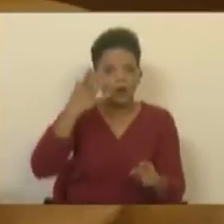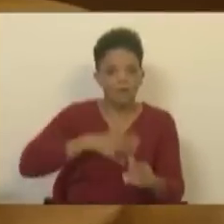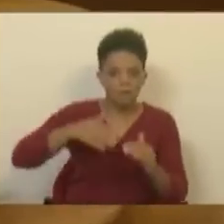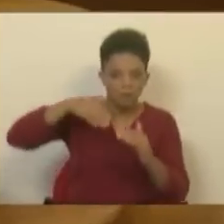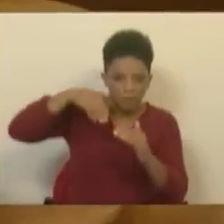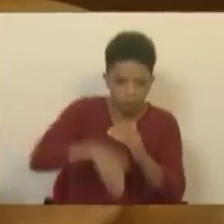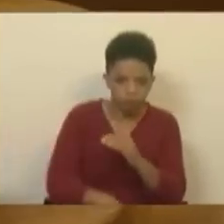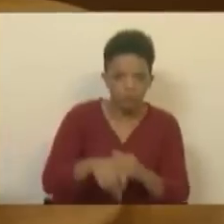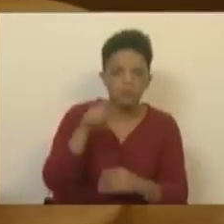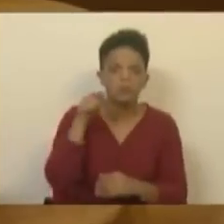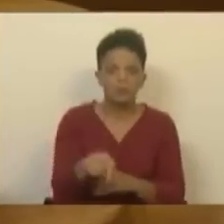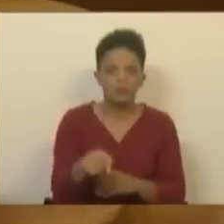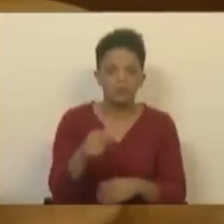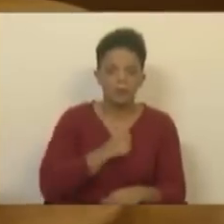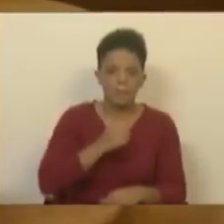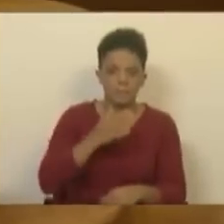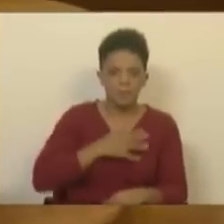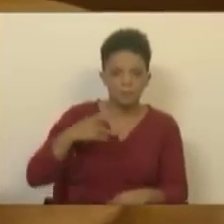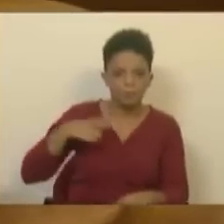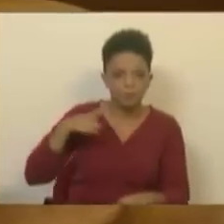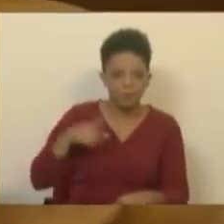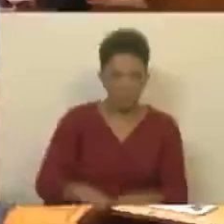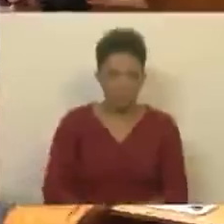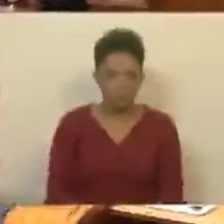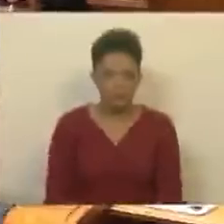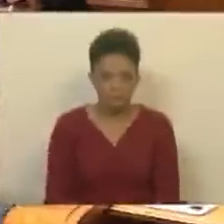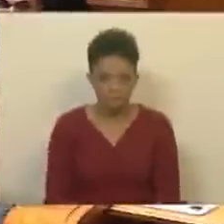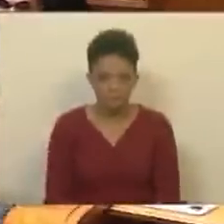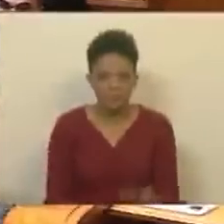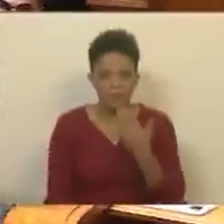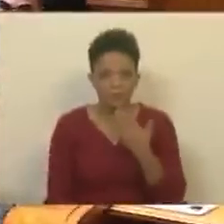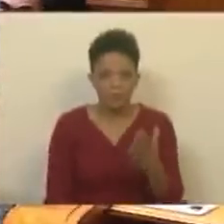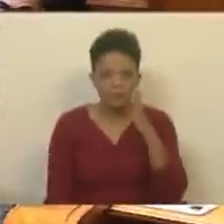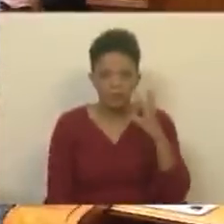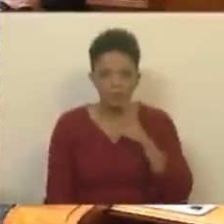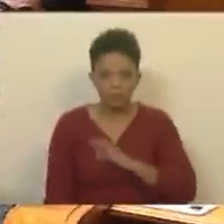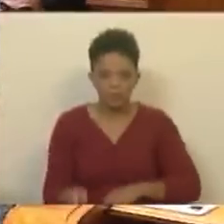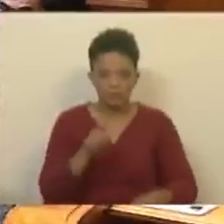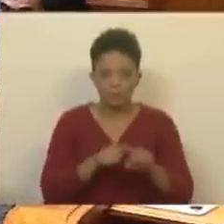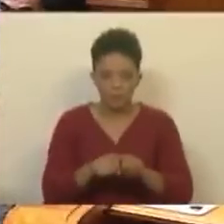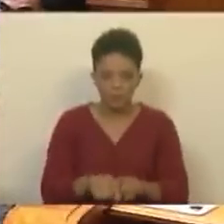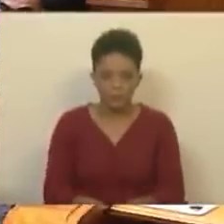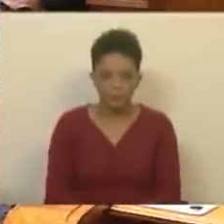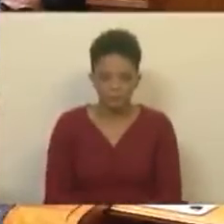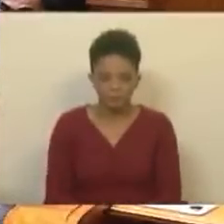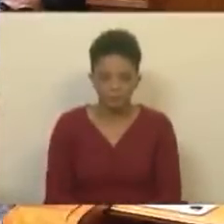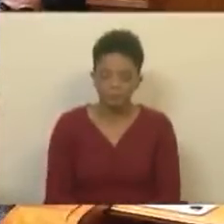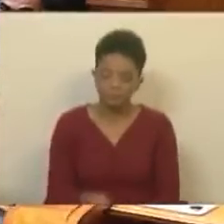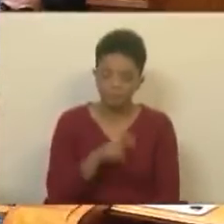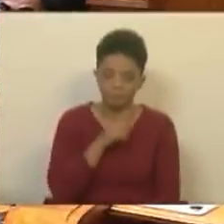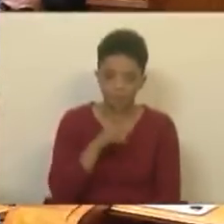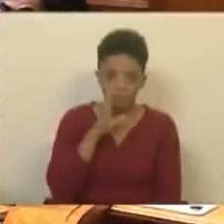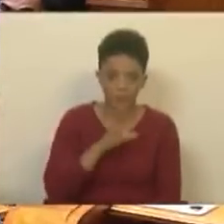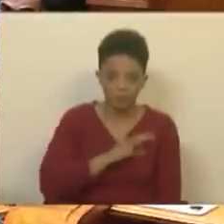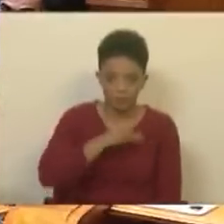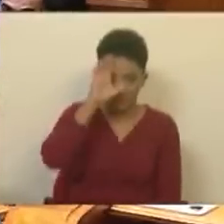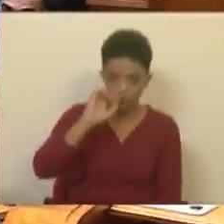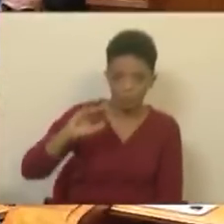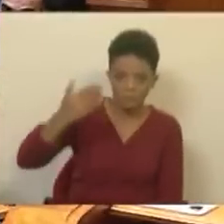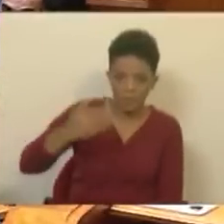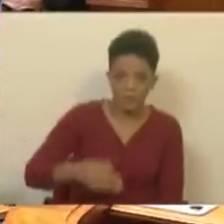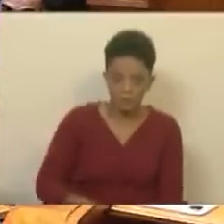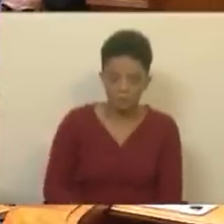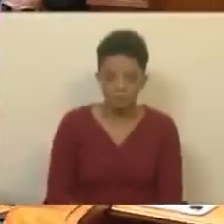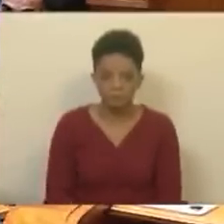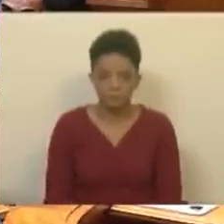afundar cada vez mais as empresas portuguesas muito obrigada senhor Deputado para responder tem a palavra ao senhor primário